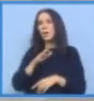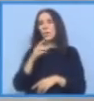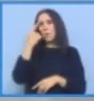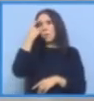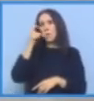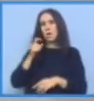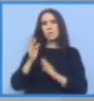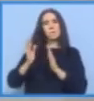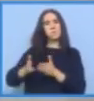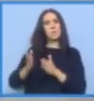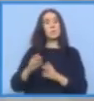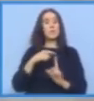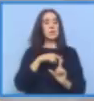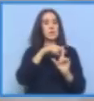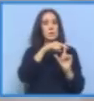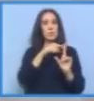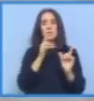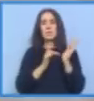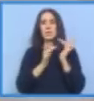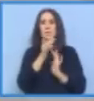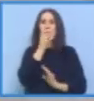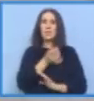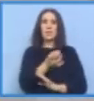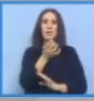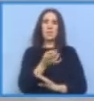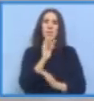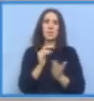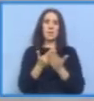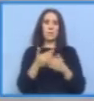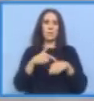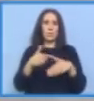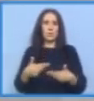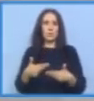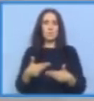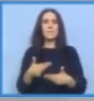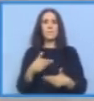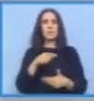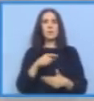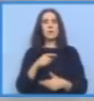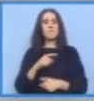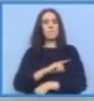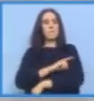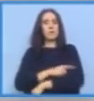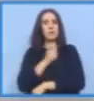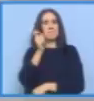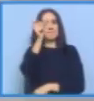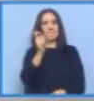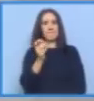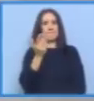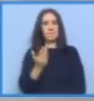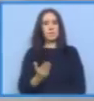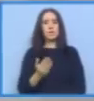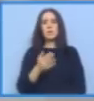vingança, porque na cruz Cristo perdoa e dá o perdão naquele momento. E, portanto, é esta a força de eu não deixar que